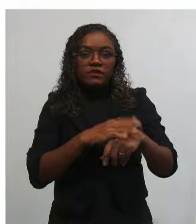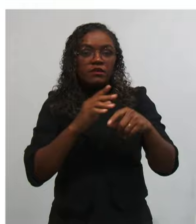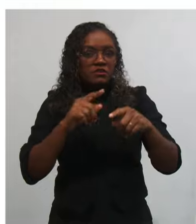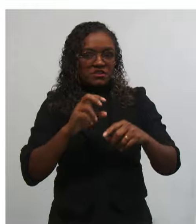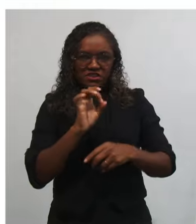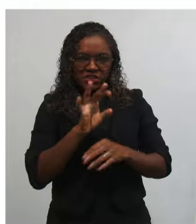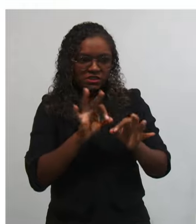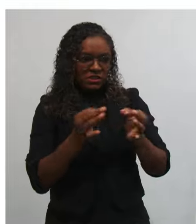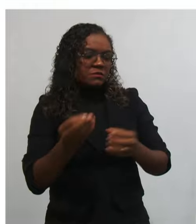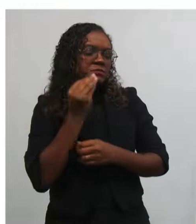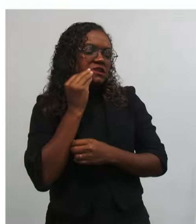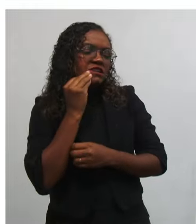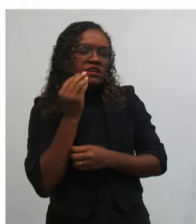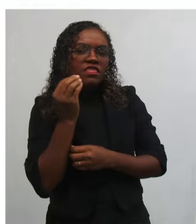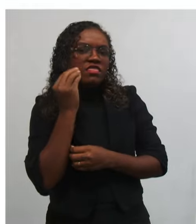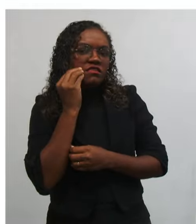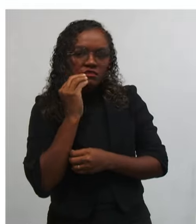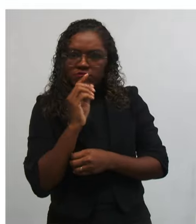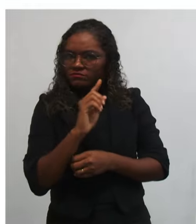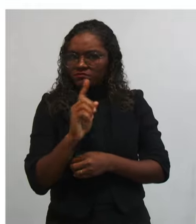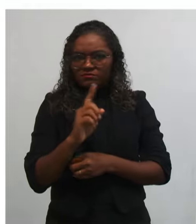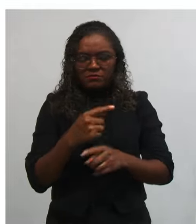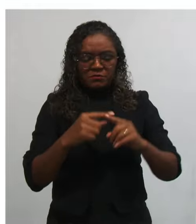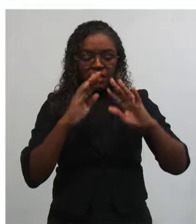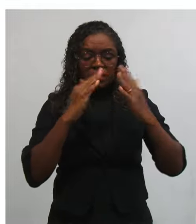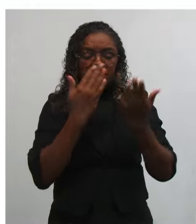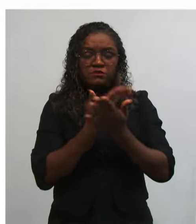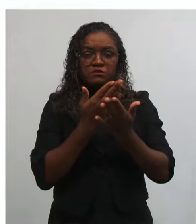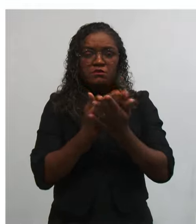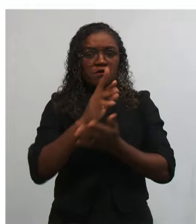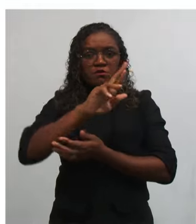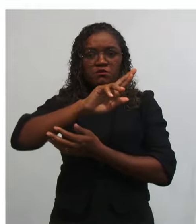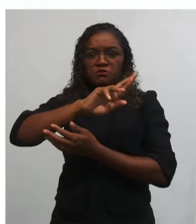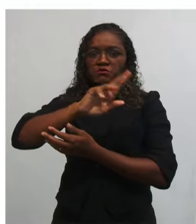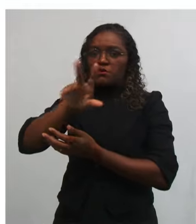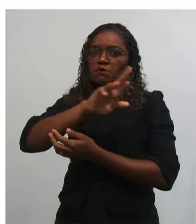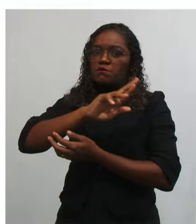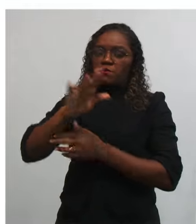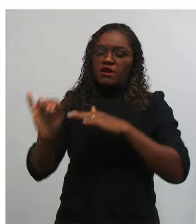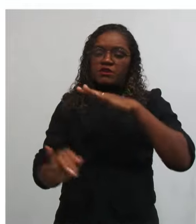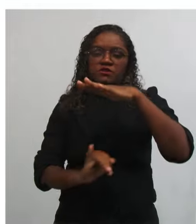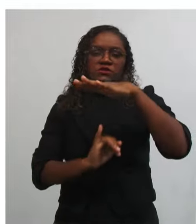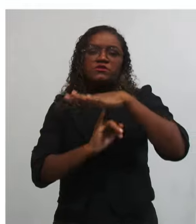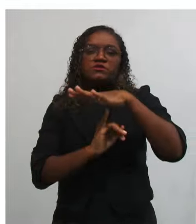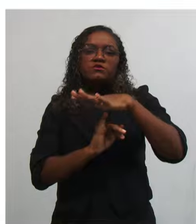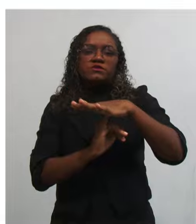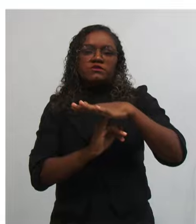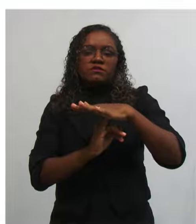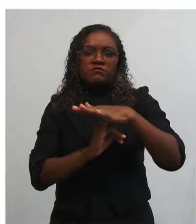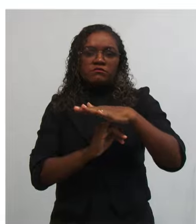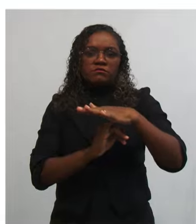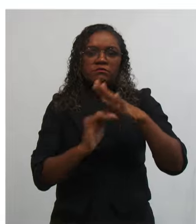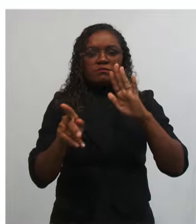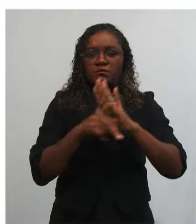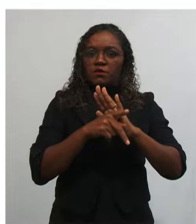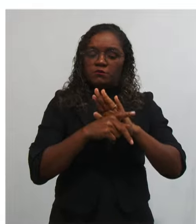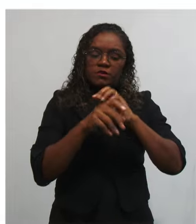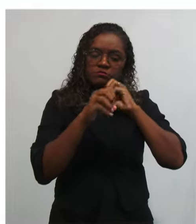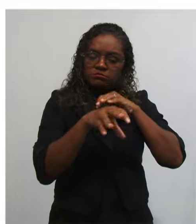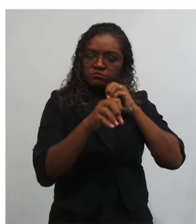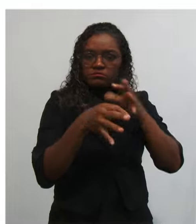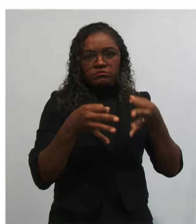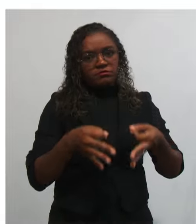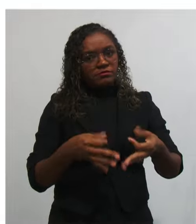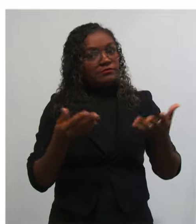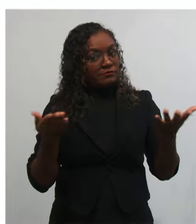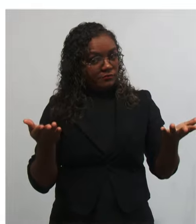como se a escola fosse eh uma um um outra outra instituição que não seja uma instituição educativa